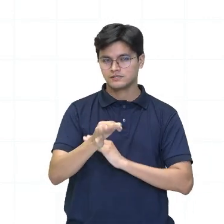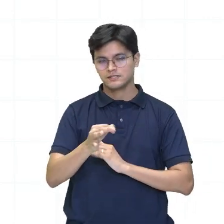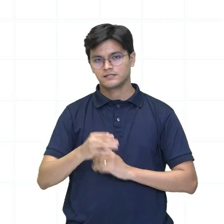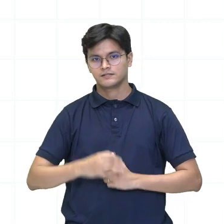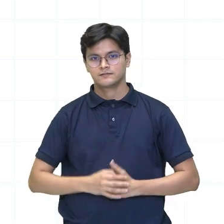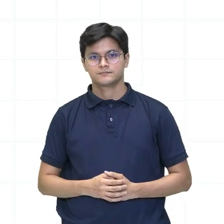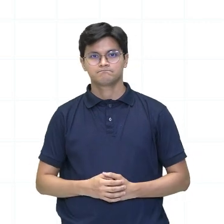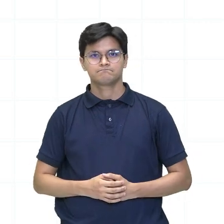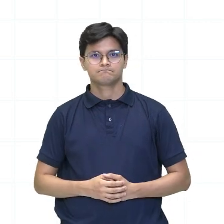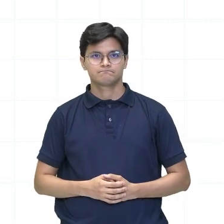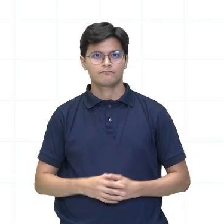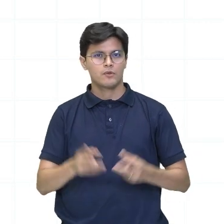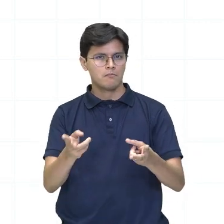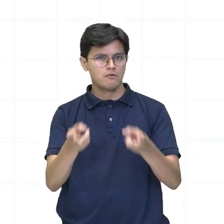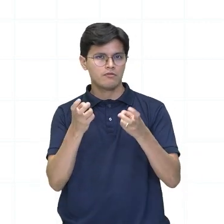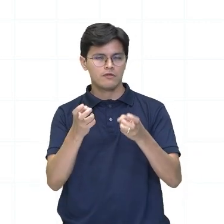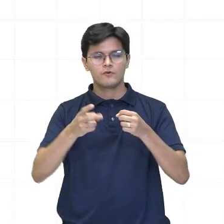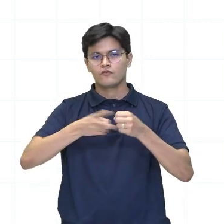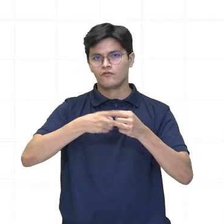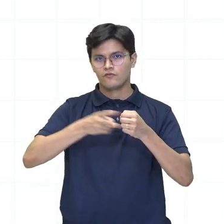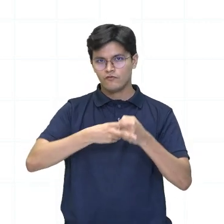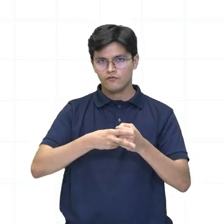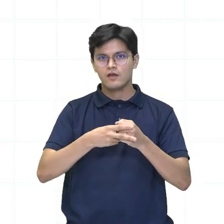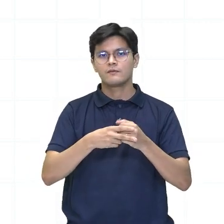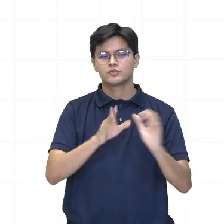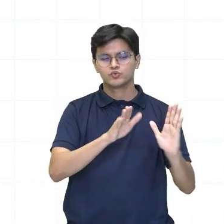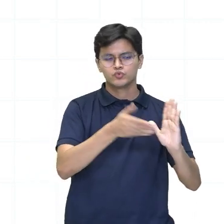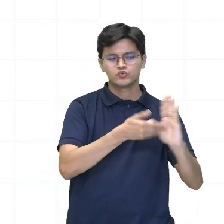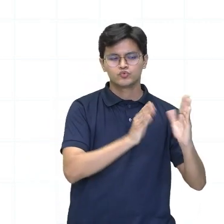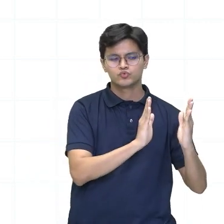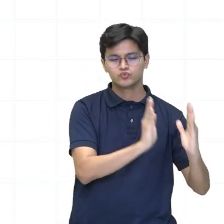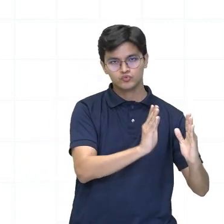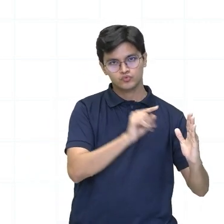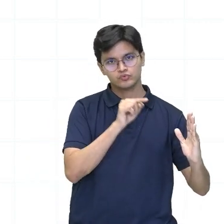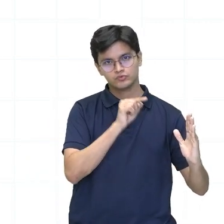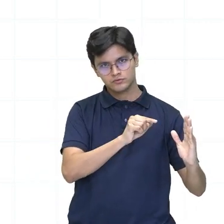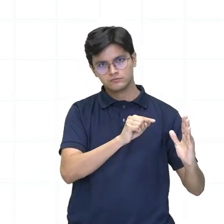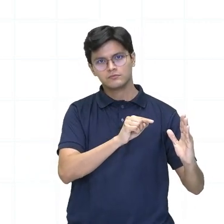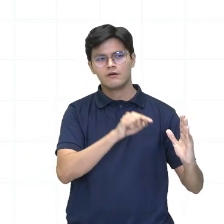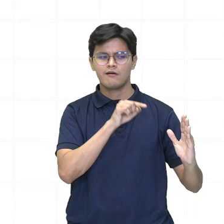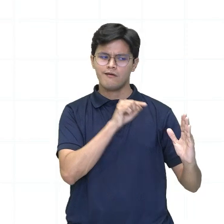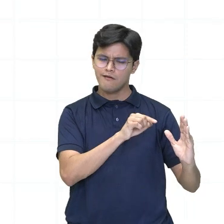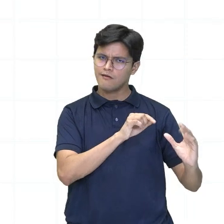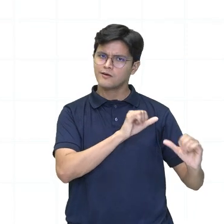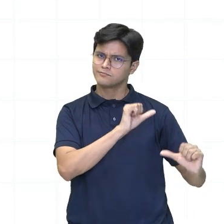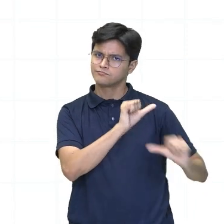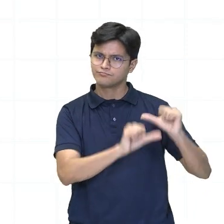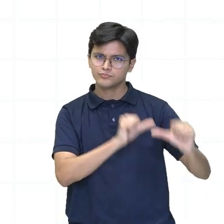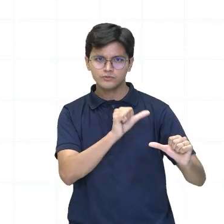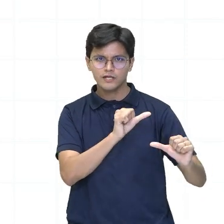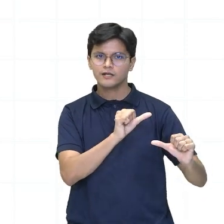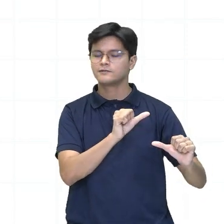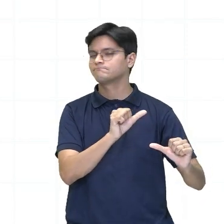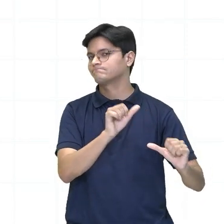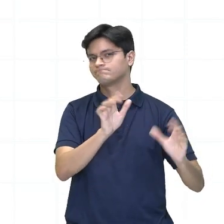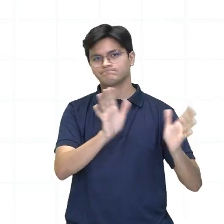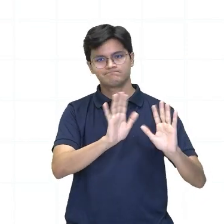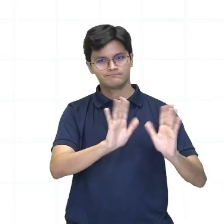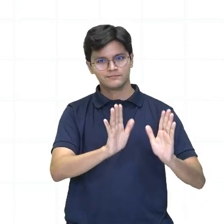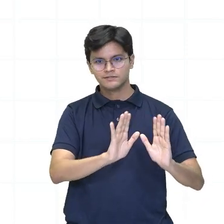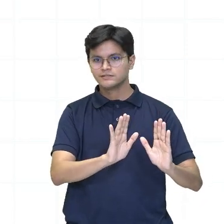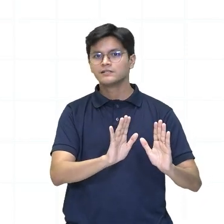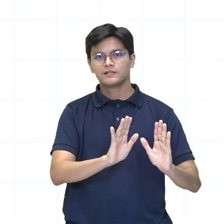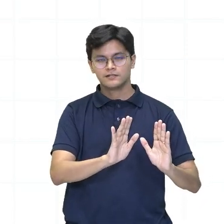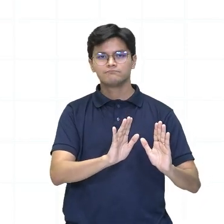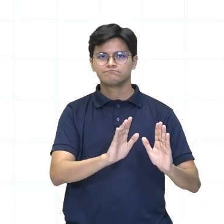o verbo que vem por último, gente, ele não vai ser modificado, tá? Porque quando nós